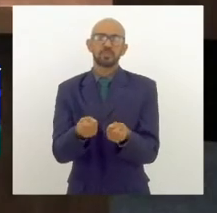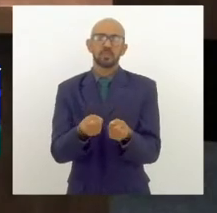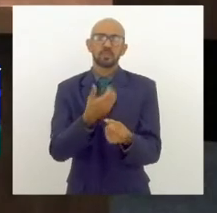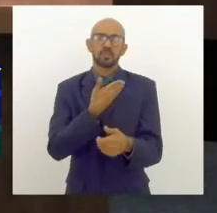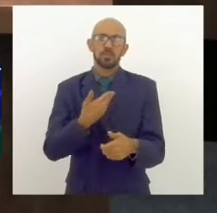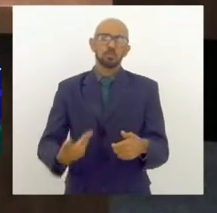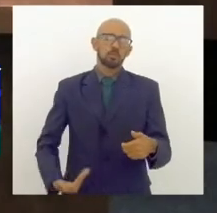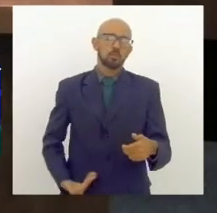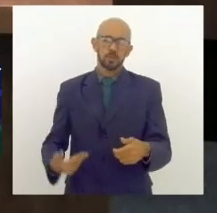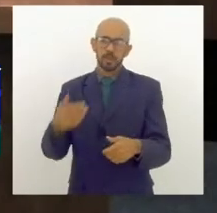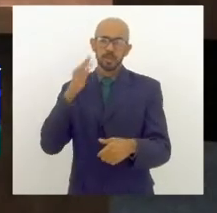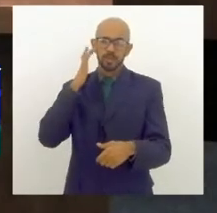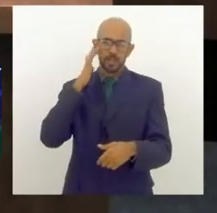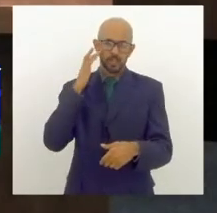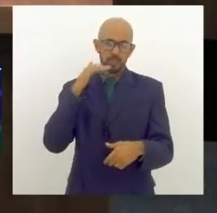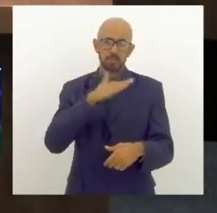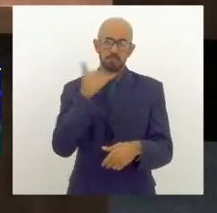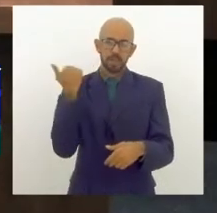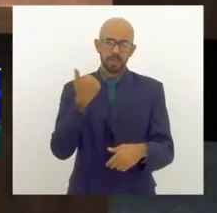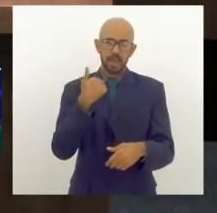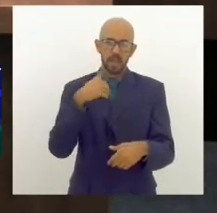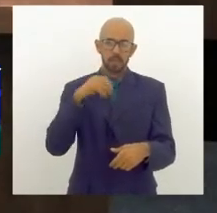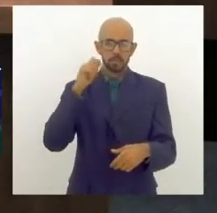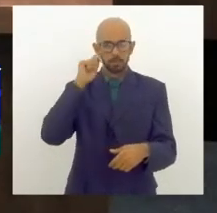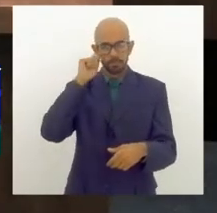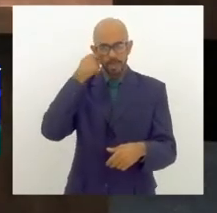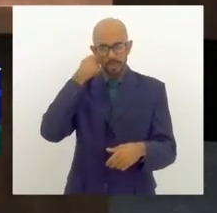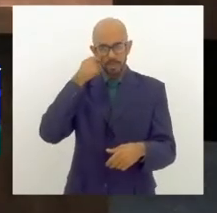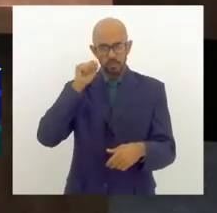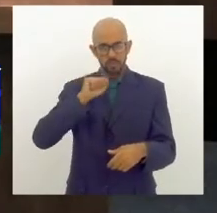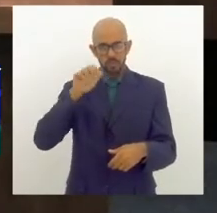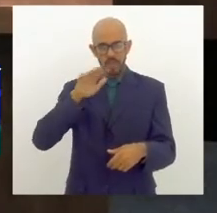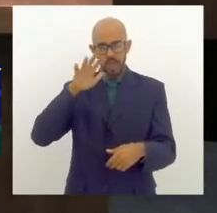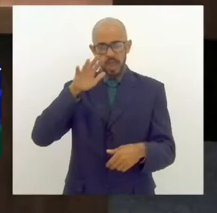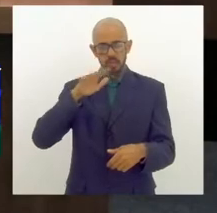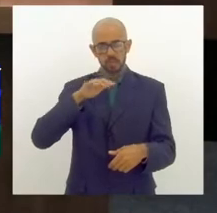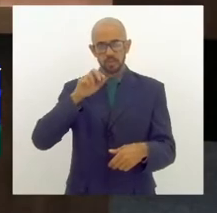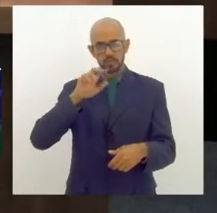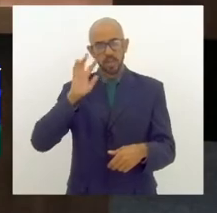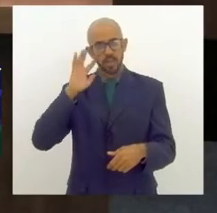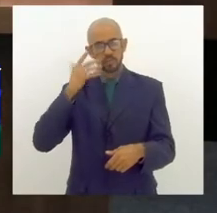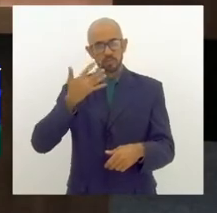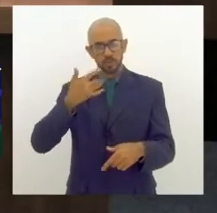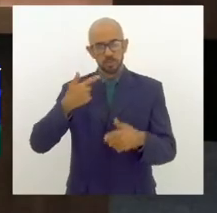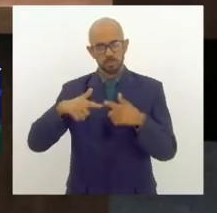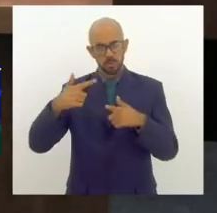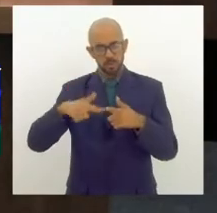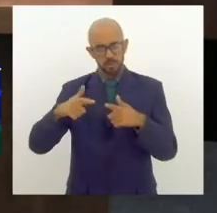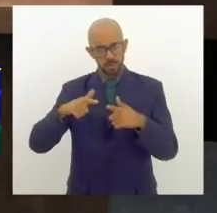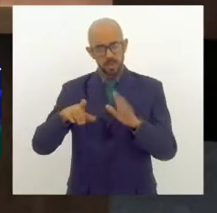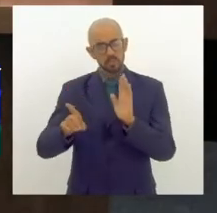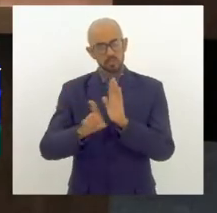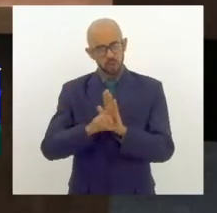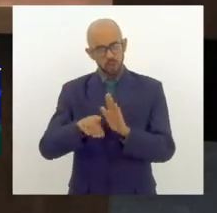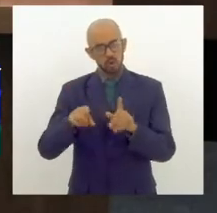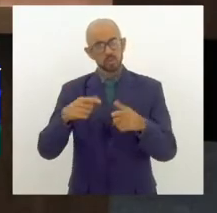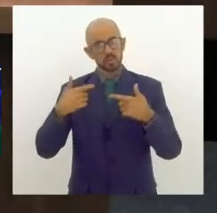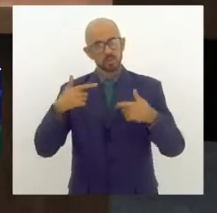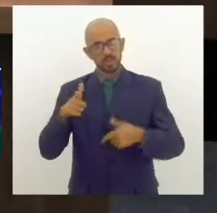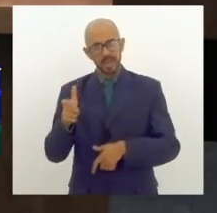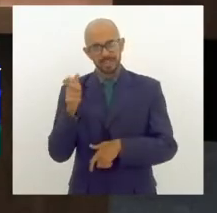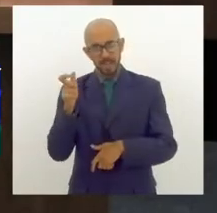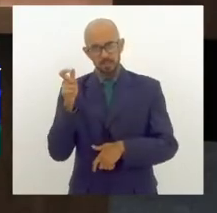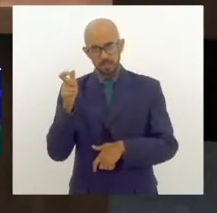acha que matar preto, pobre e favelado todos os dias vai resolver o problema das drogas e o problema das armas. Não vai,